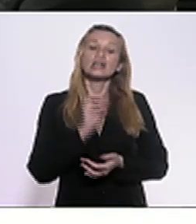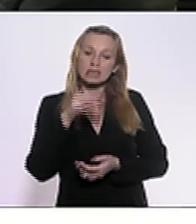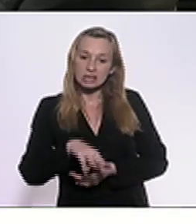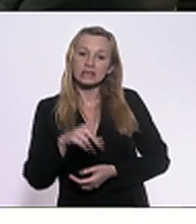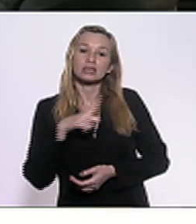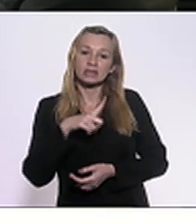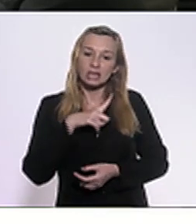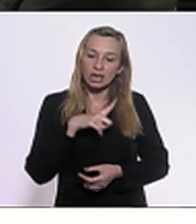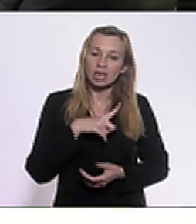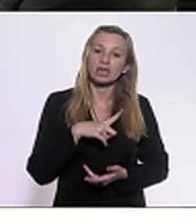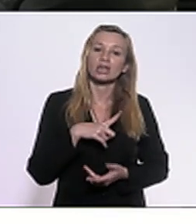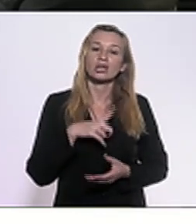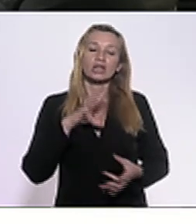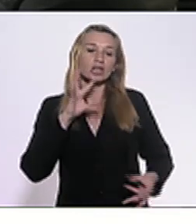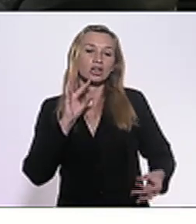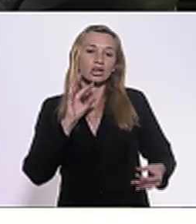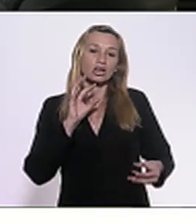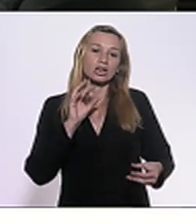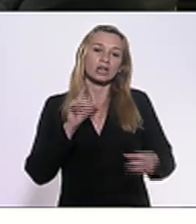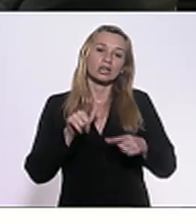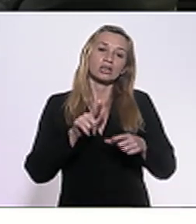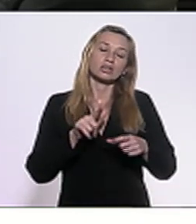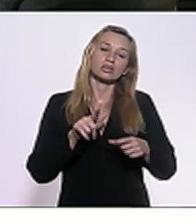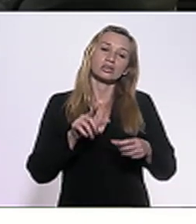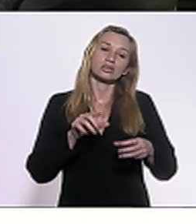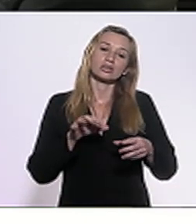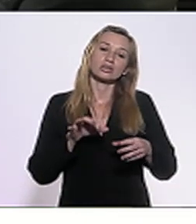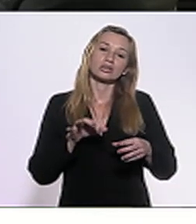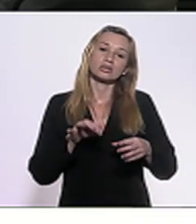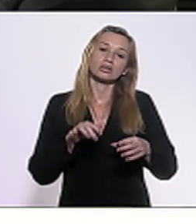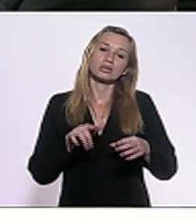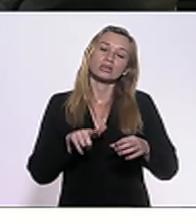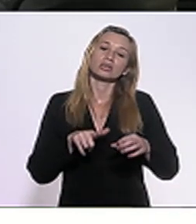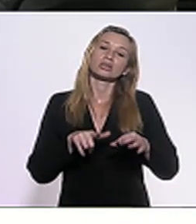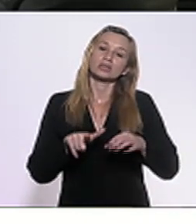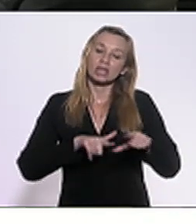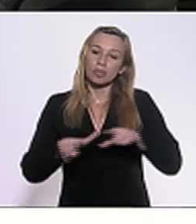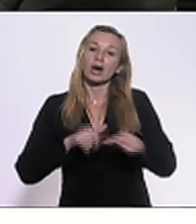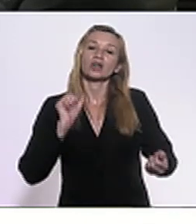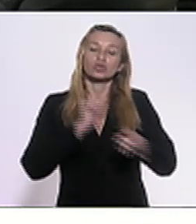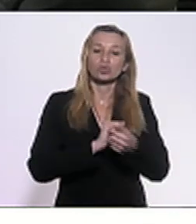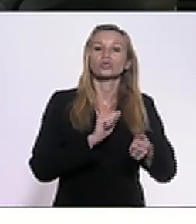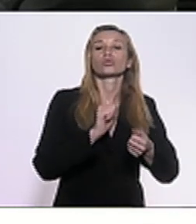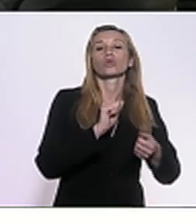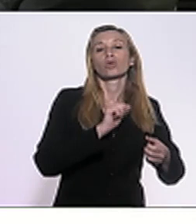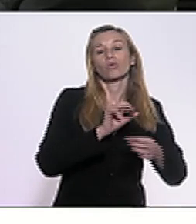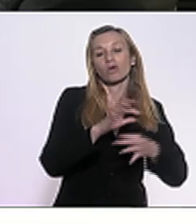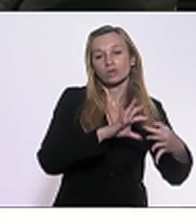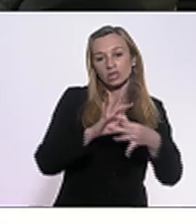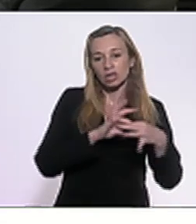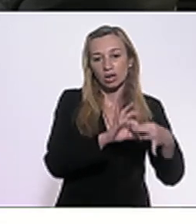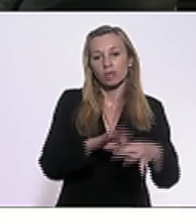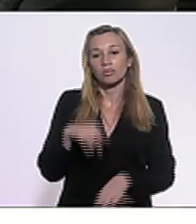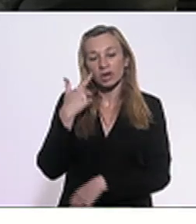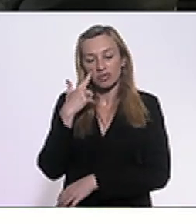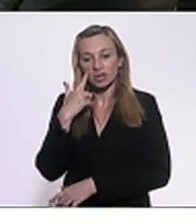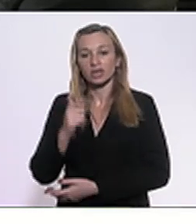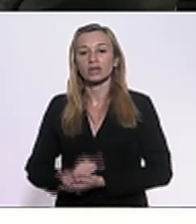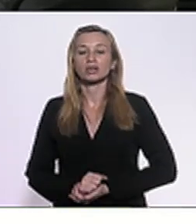existem tratativas com a União, não só essa, como outras tratativas, em que isso seria revisto. Nós